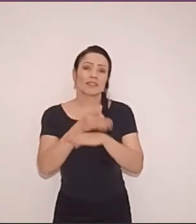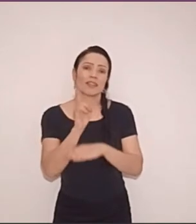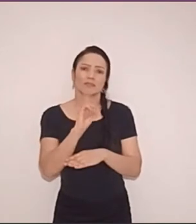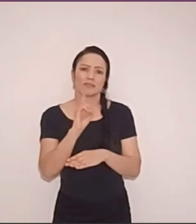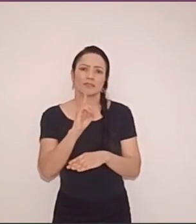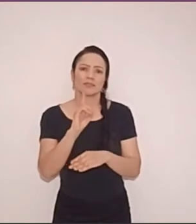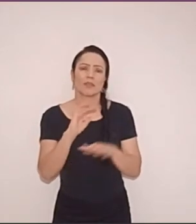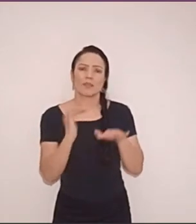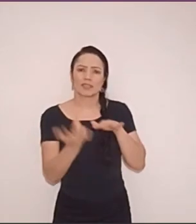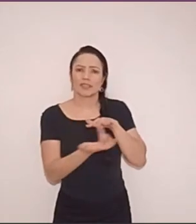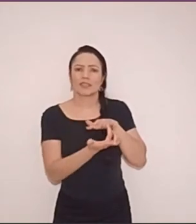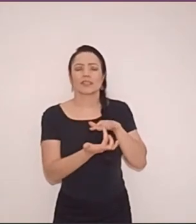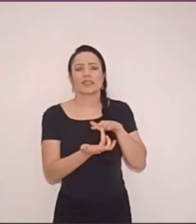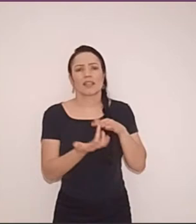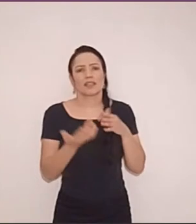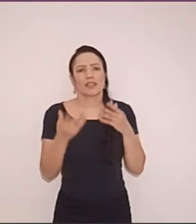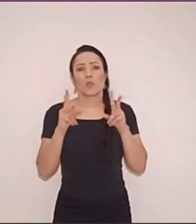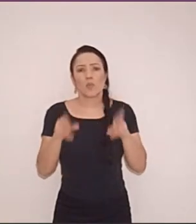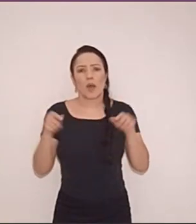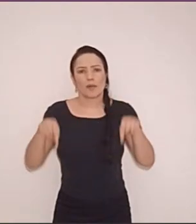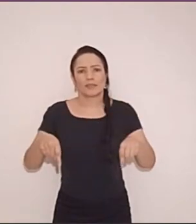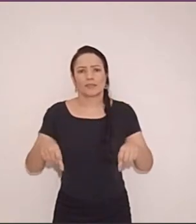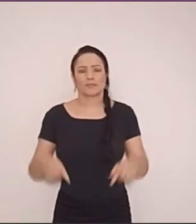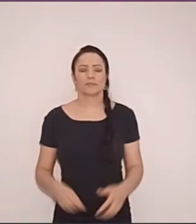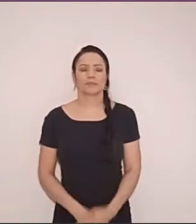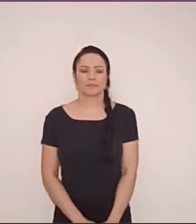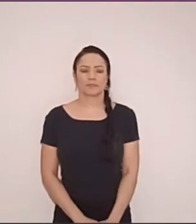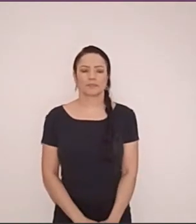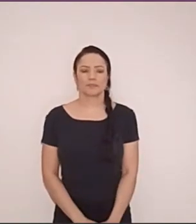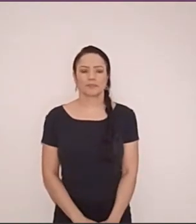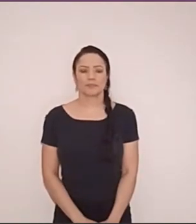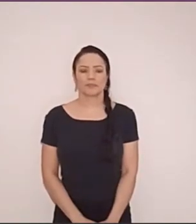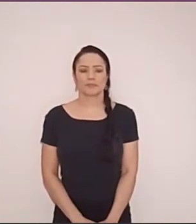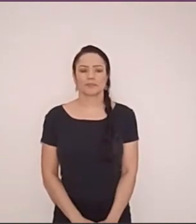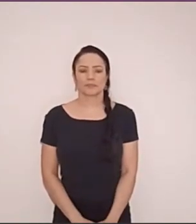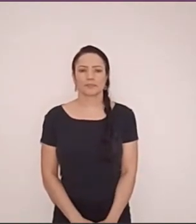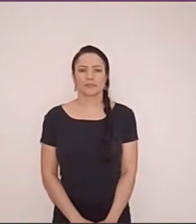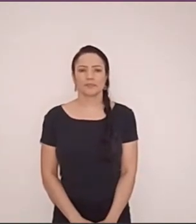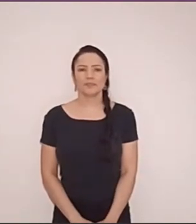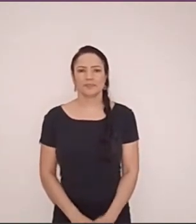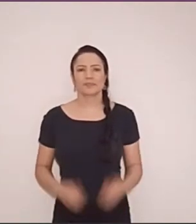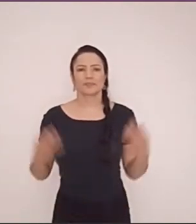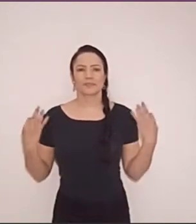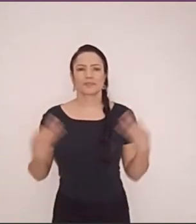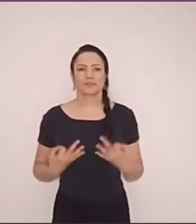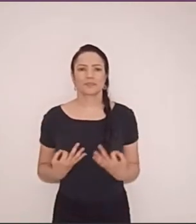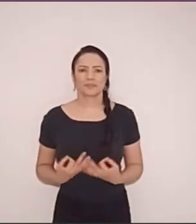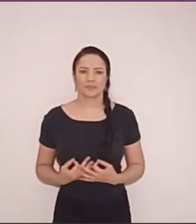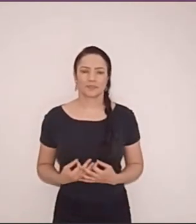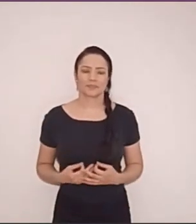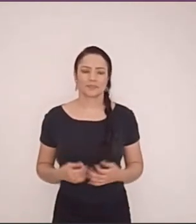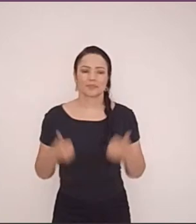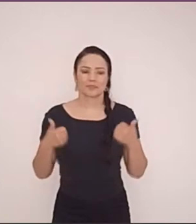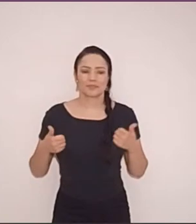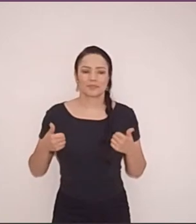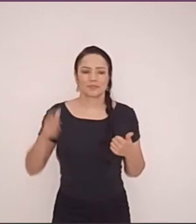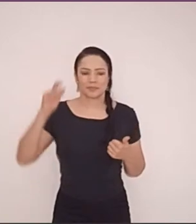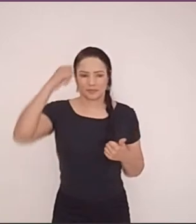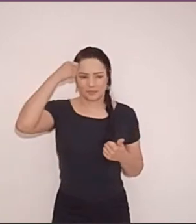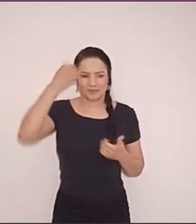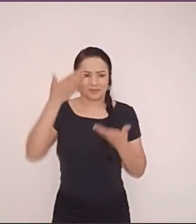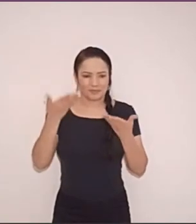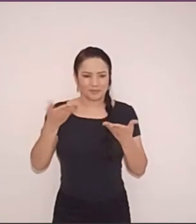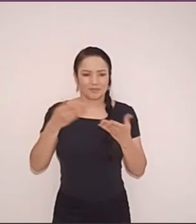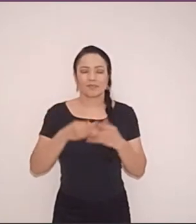a esta rede como nós temos aqui o prefeito preta isso acho que acaba